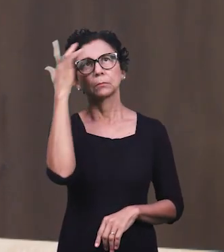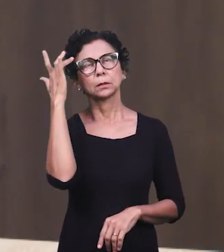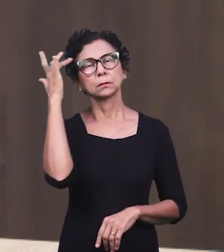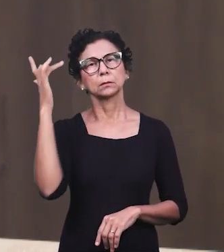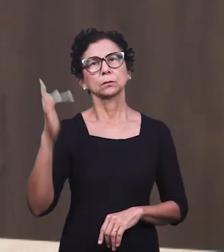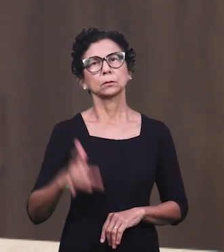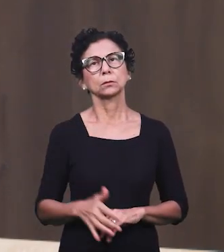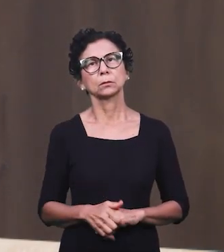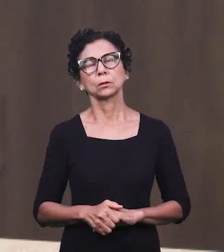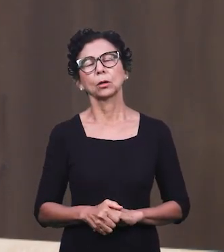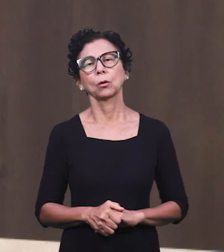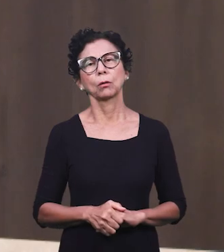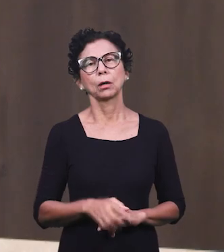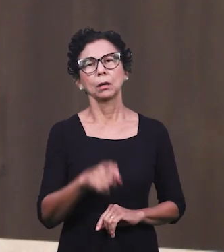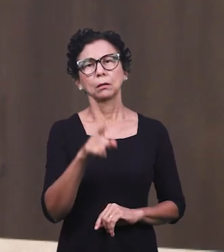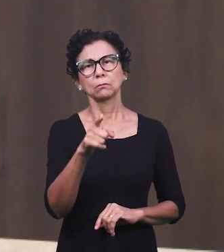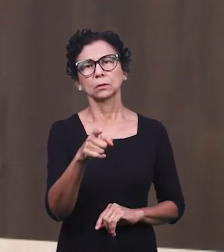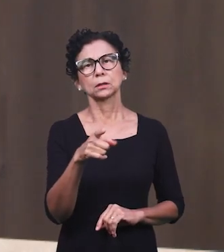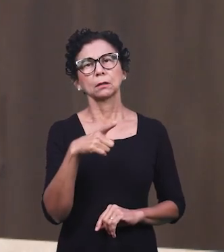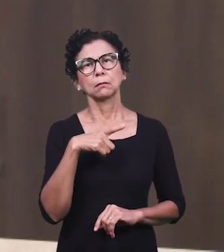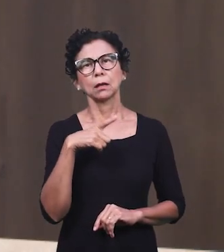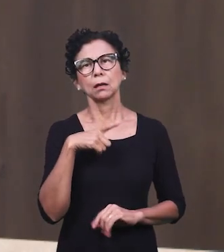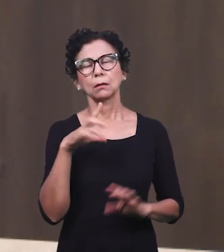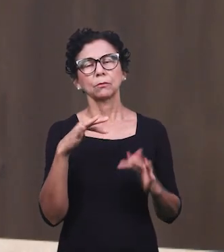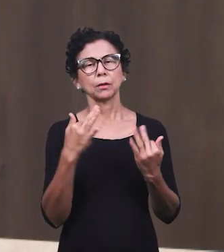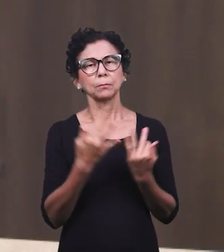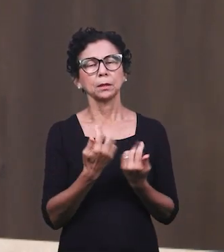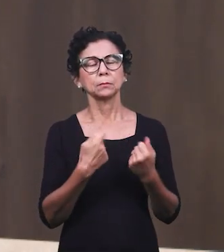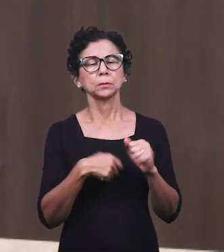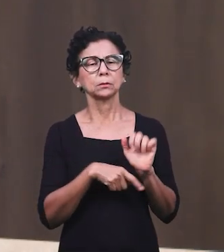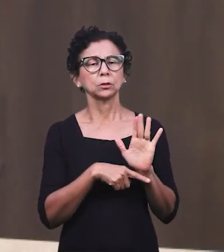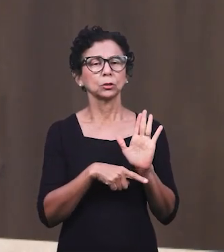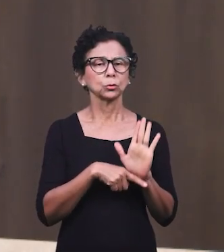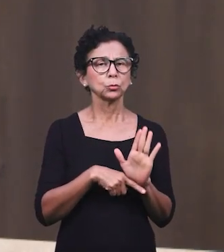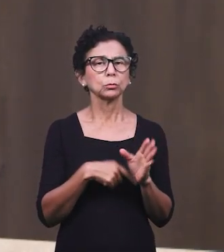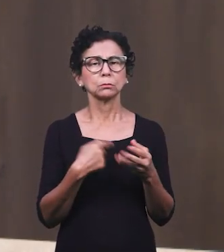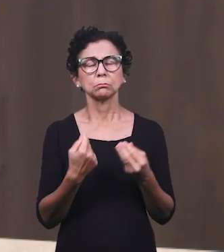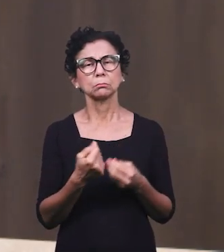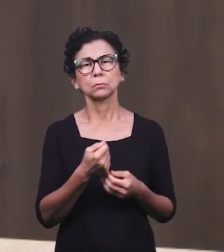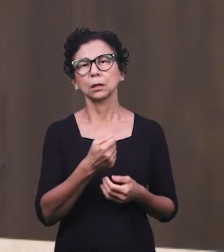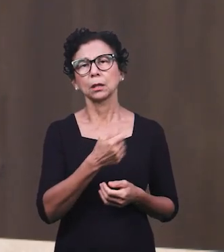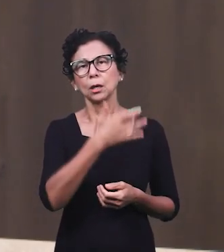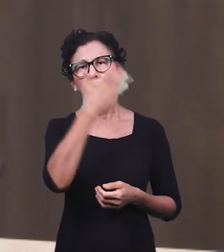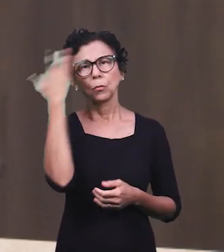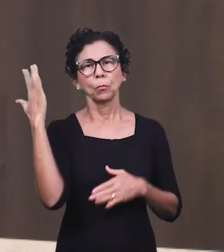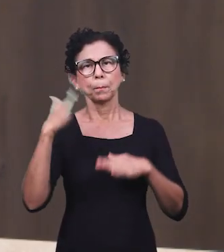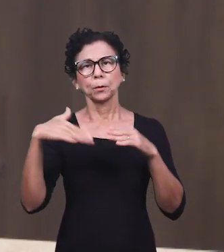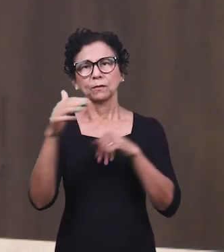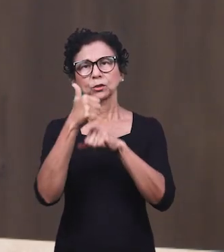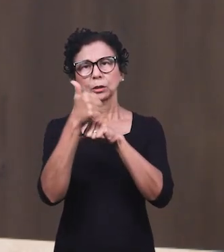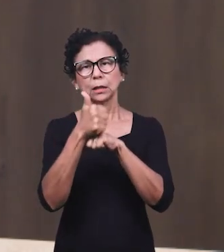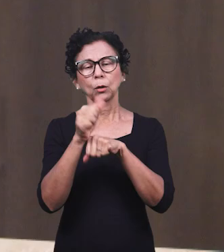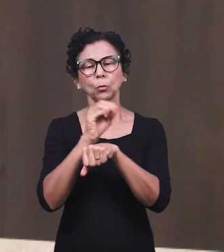que provavelmente tenha na sua casa, que precisa da sua ajuda, que você às vezes é um cuidador de um paciente que usa